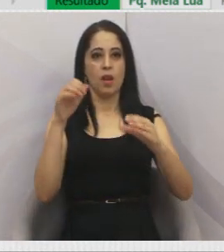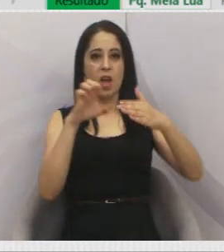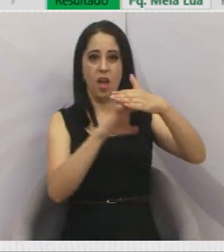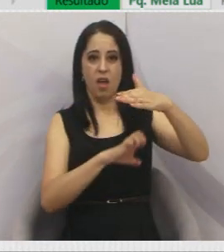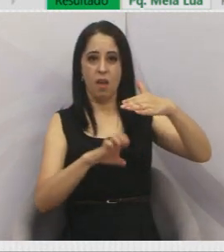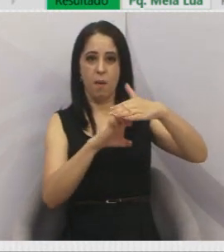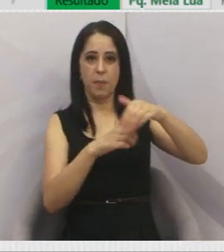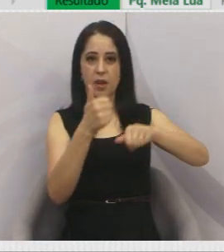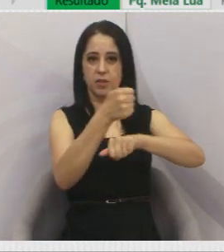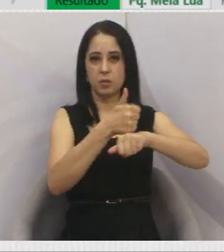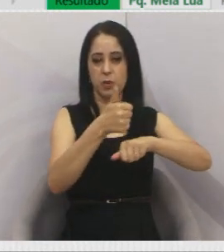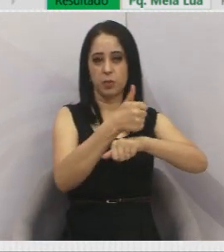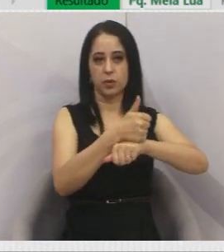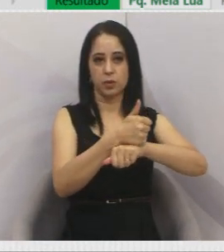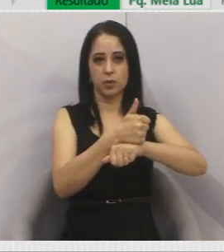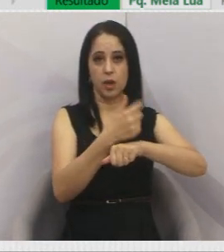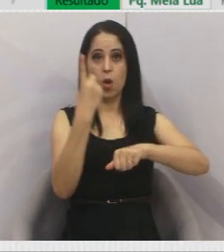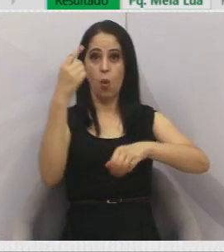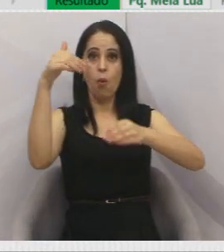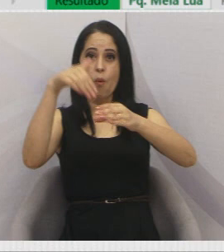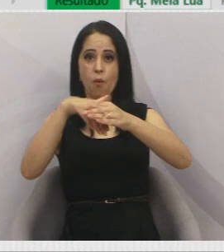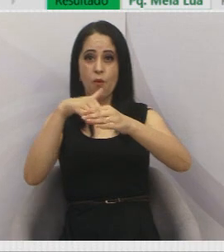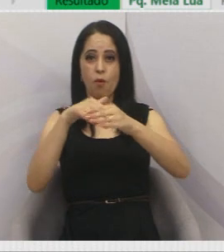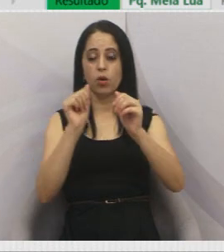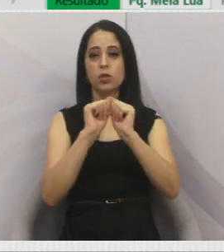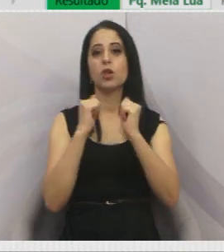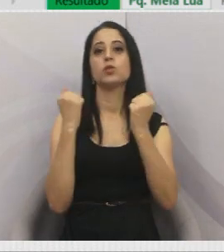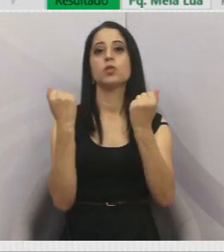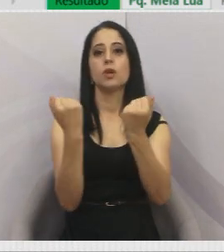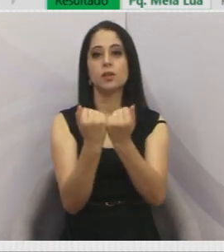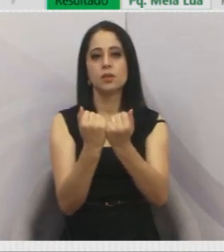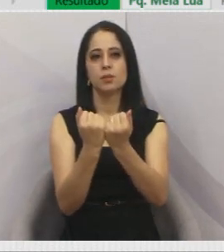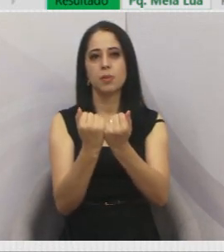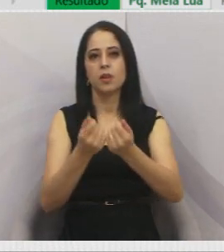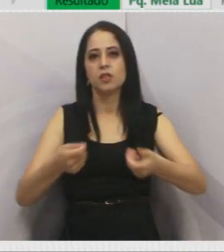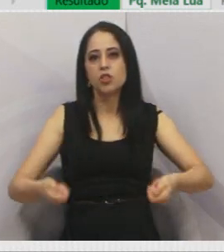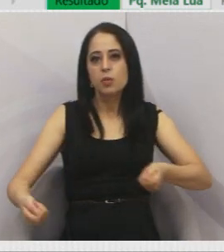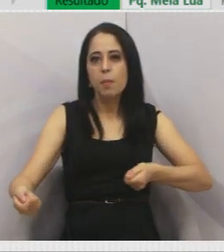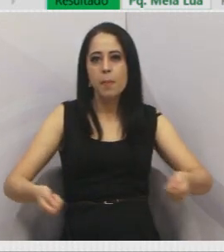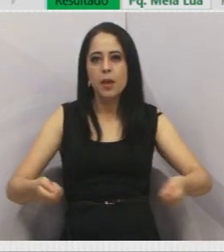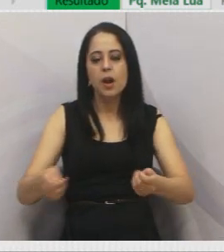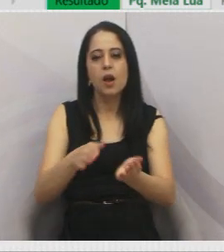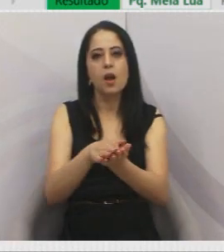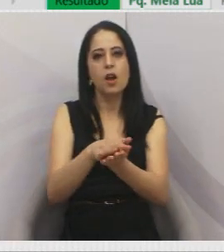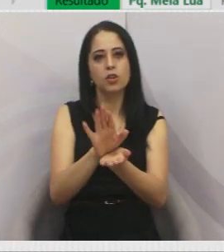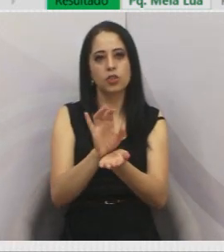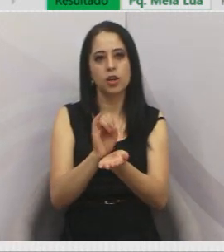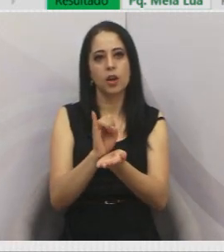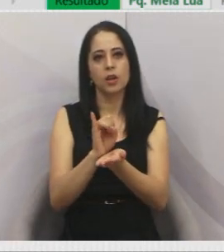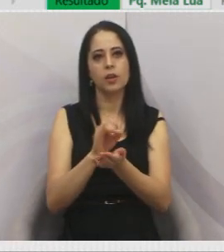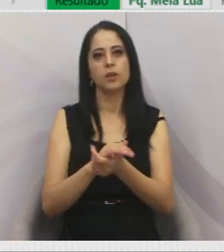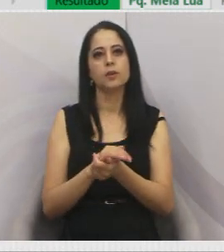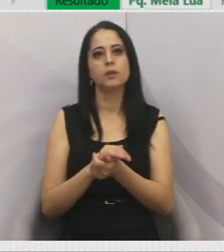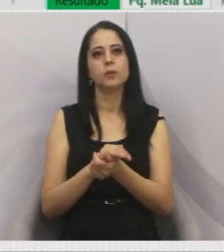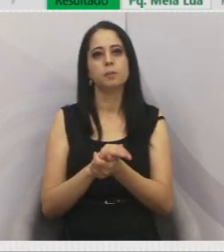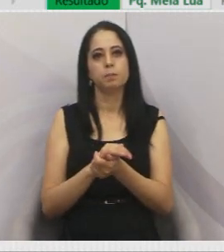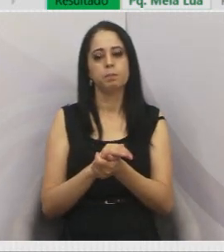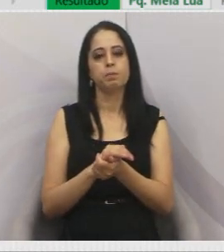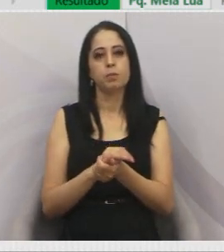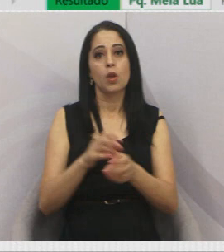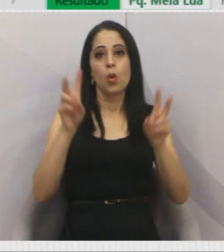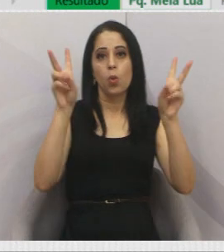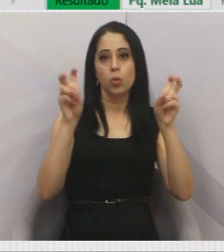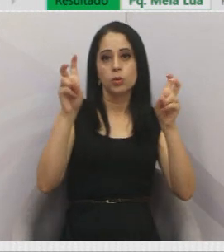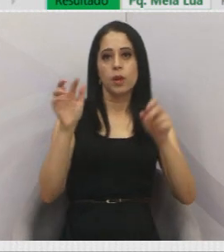ou entidades profissionais, um voto Associação das Empresas de Mineração de Jacareí. Segmento entidades